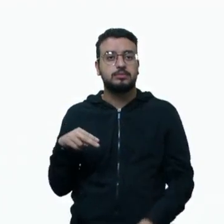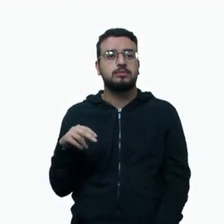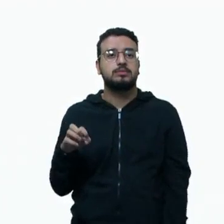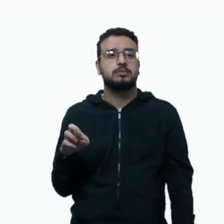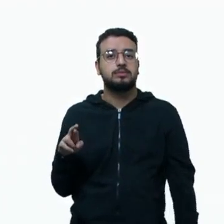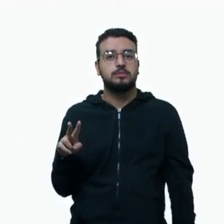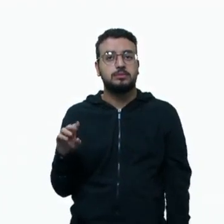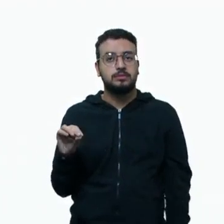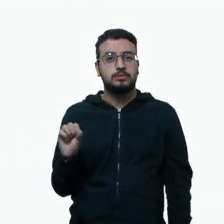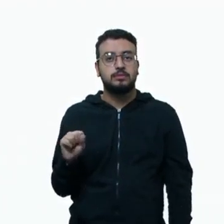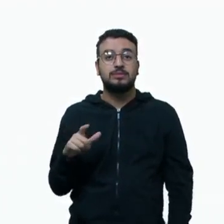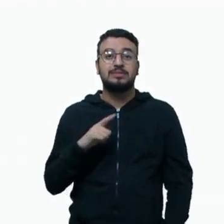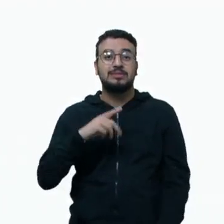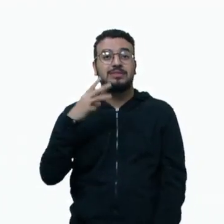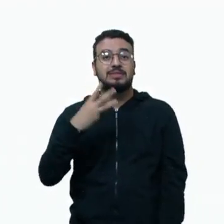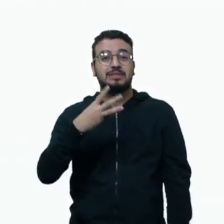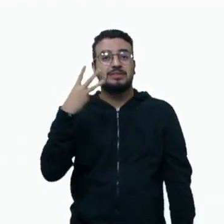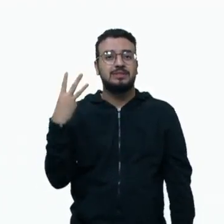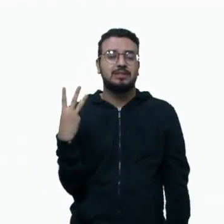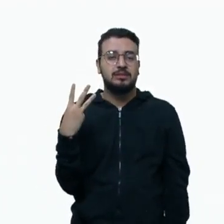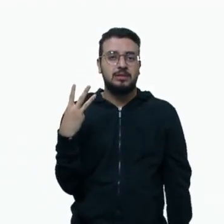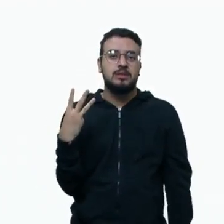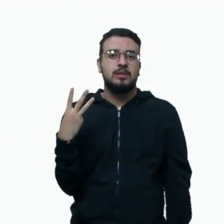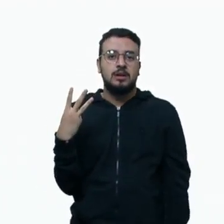vocês. Então, eu tenho 33 pares, no caso.